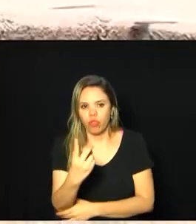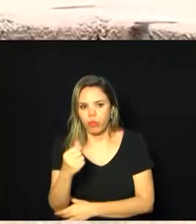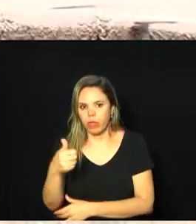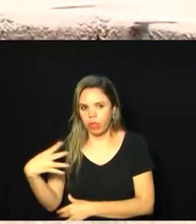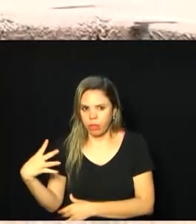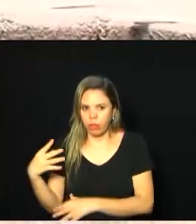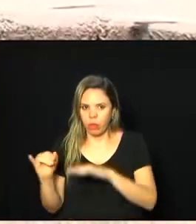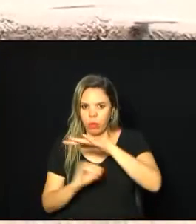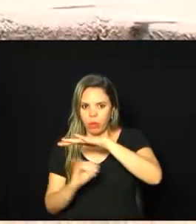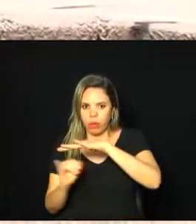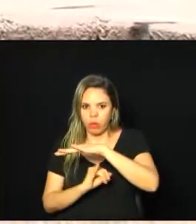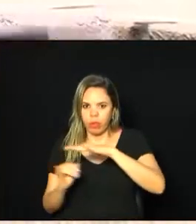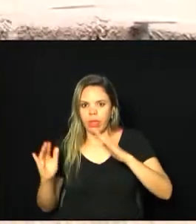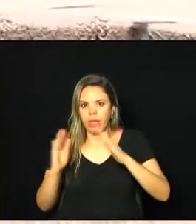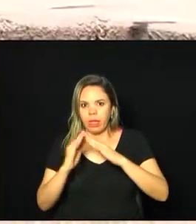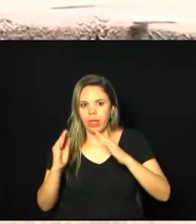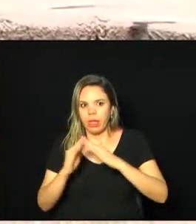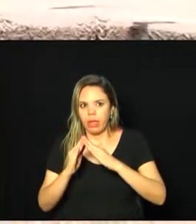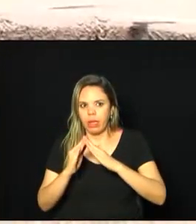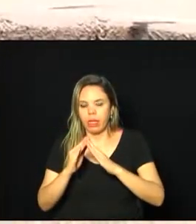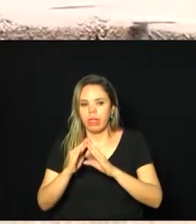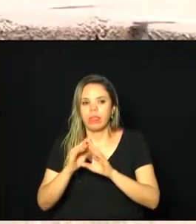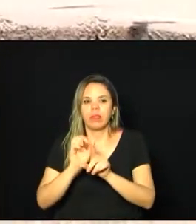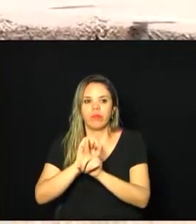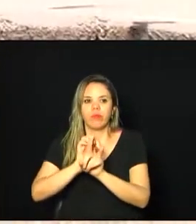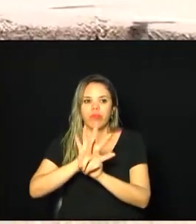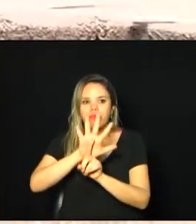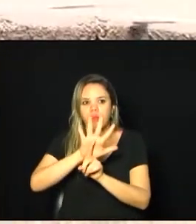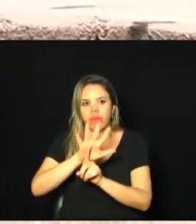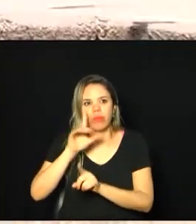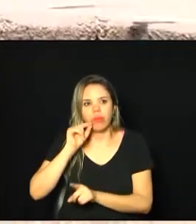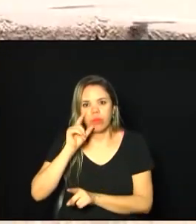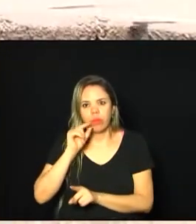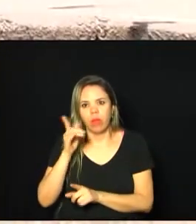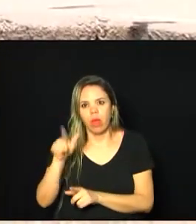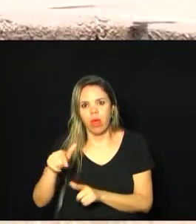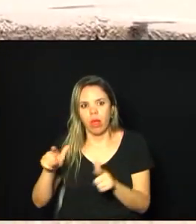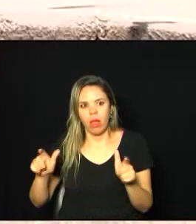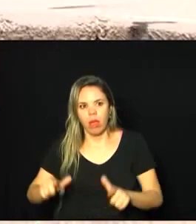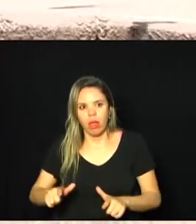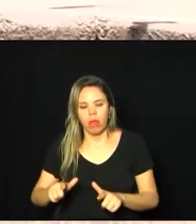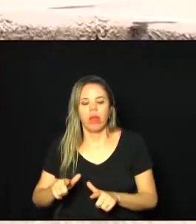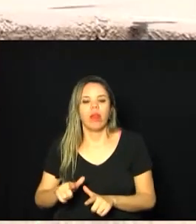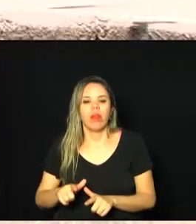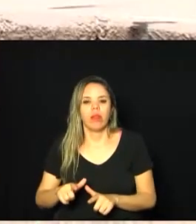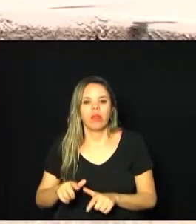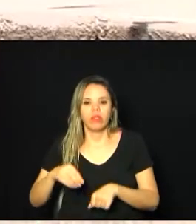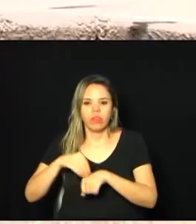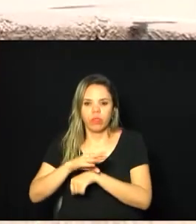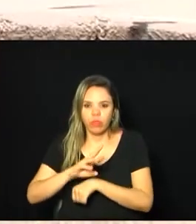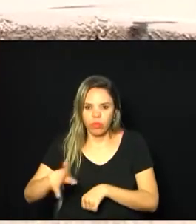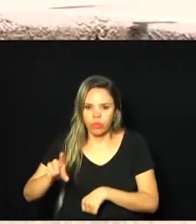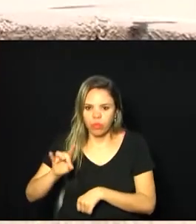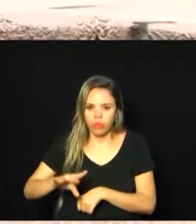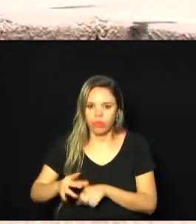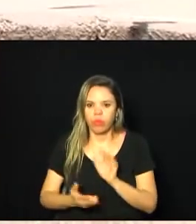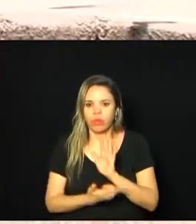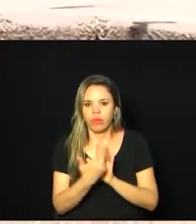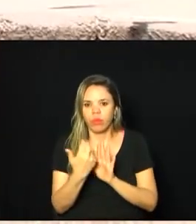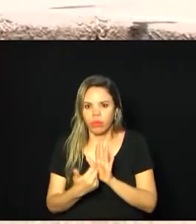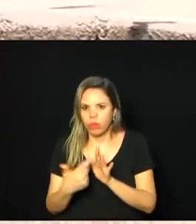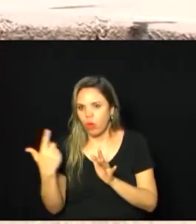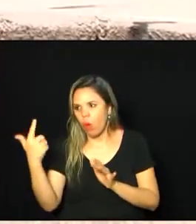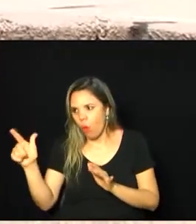2014 a ONG Casa do Pavão, que é onde nós estamos e que essa é uma extensão da ONG, para trazer não só esse grafite, mas